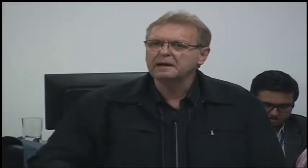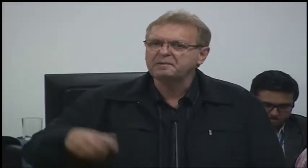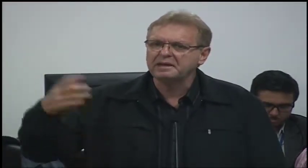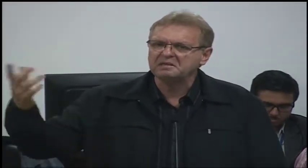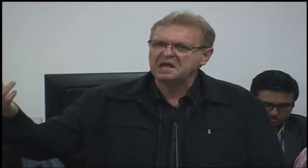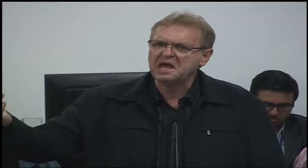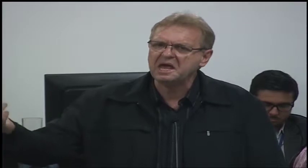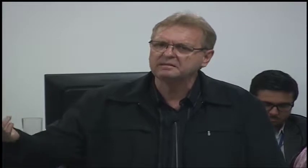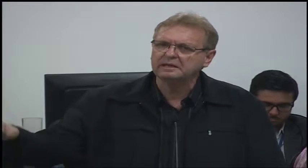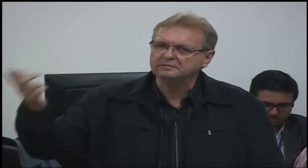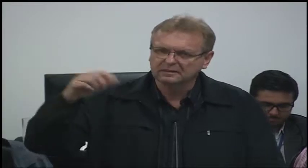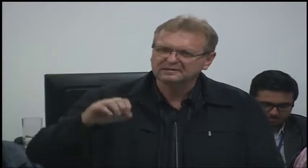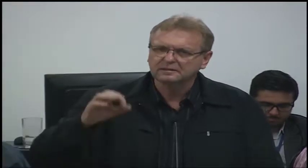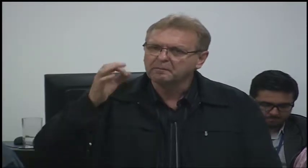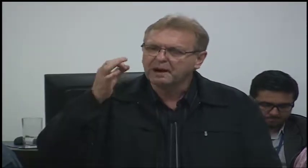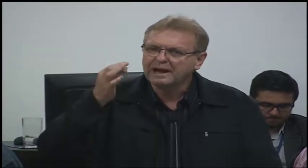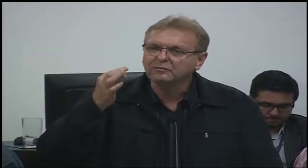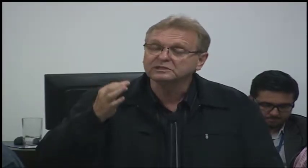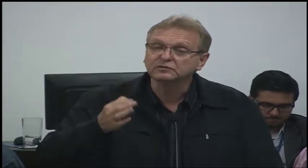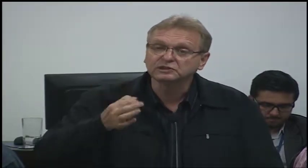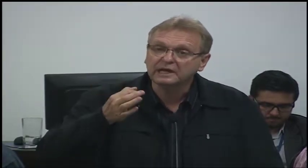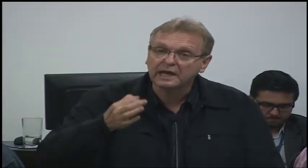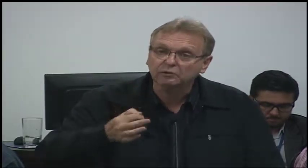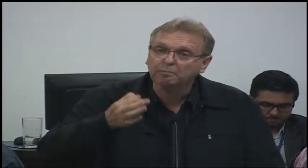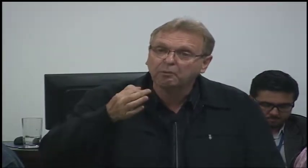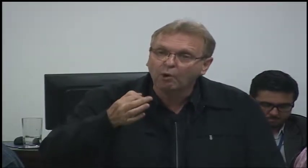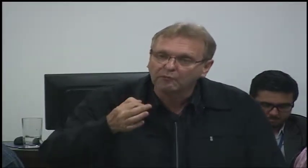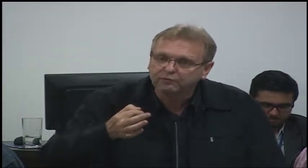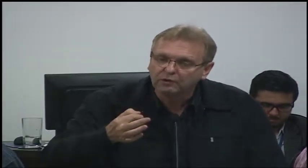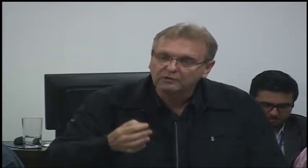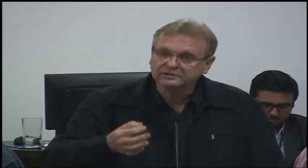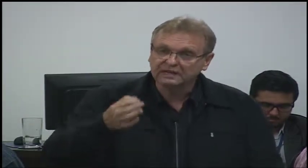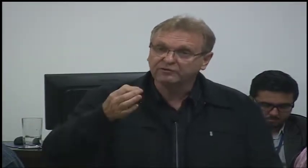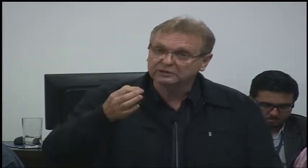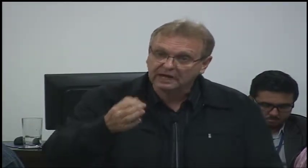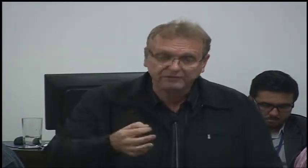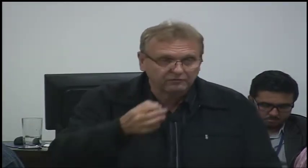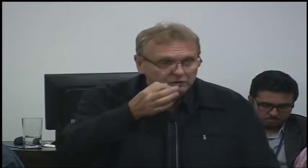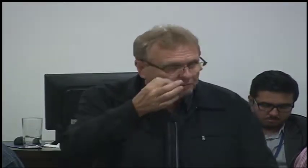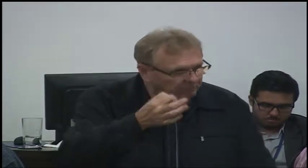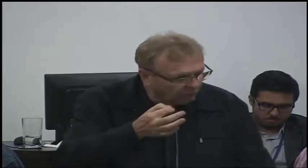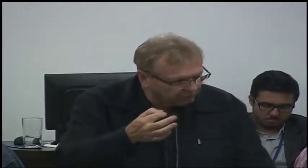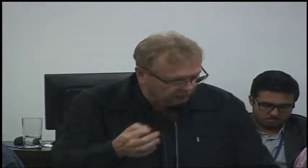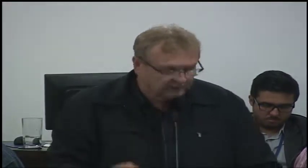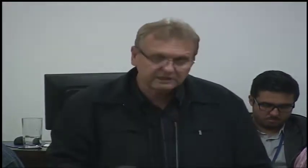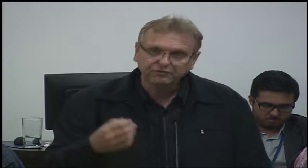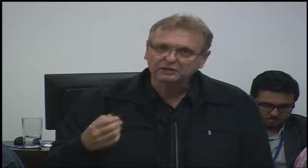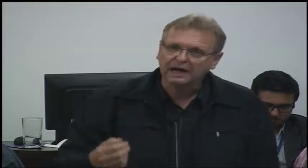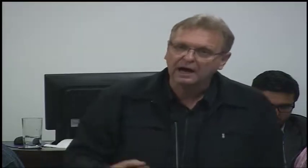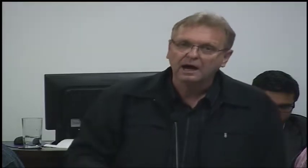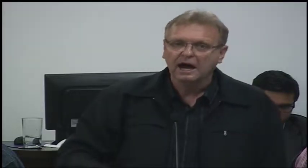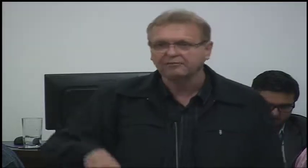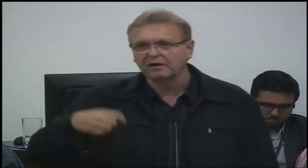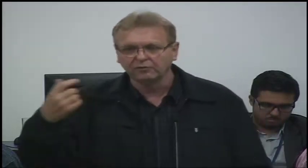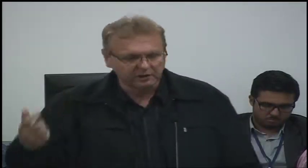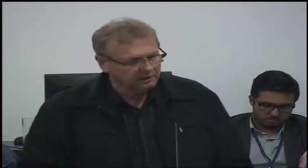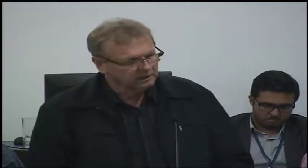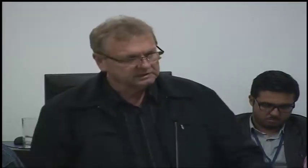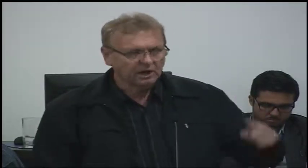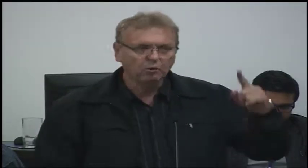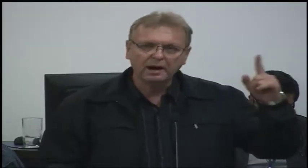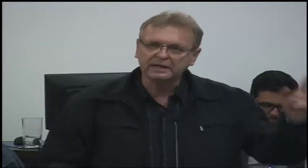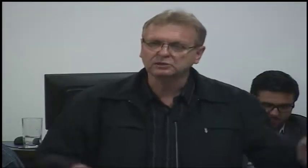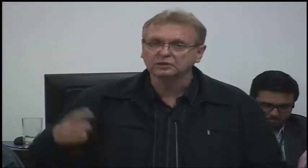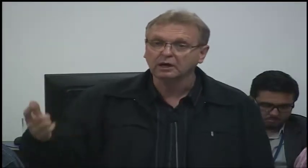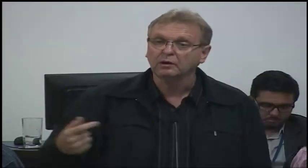negócio de independente, para com isso, você é do povo, você tem que votar a favor do povo. Se votar a favor